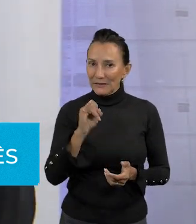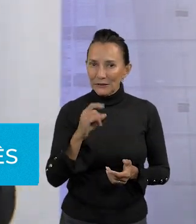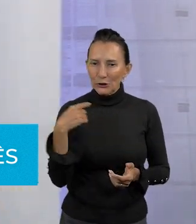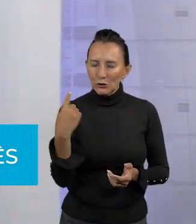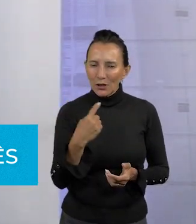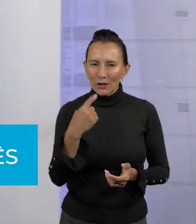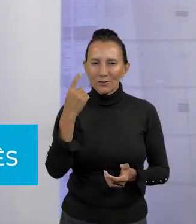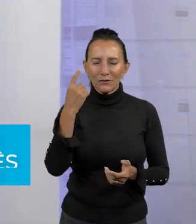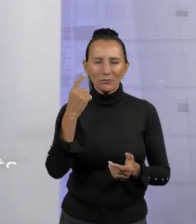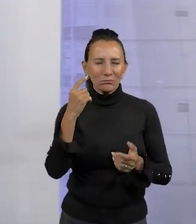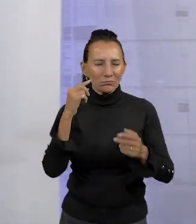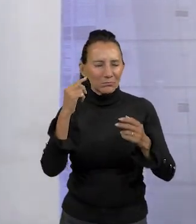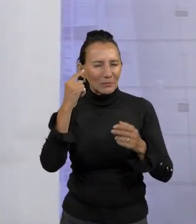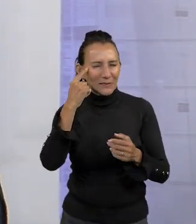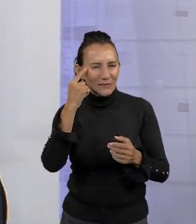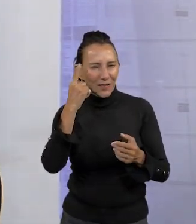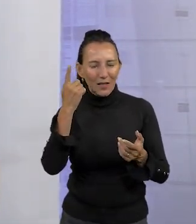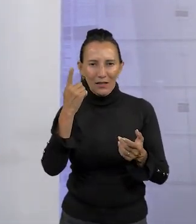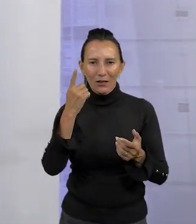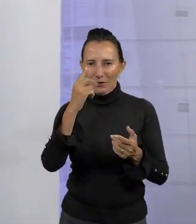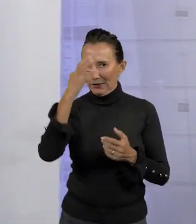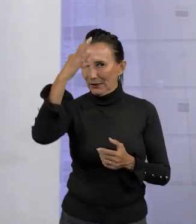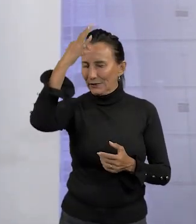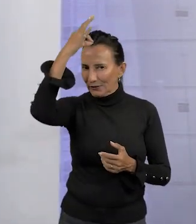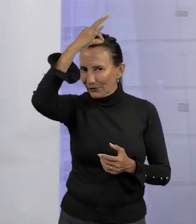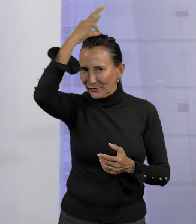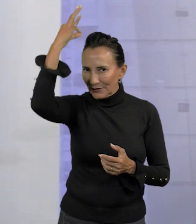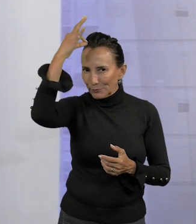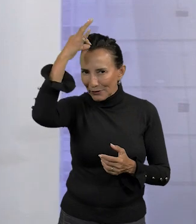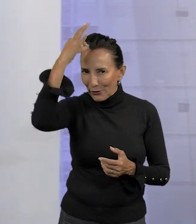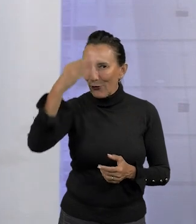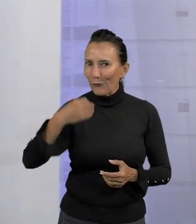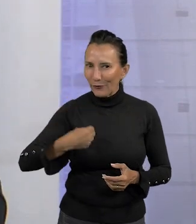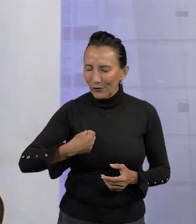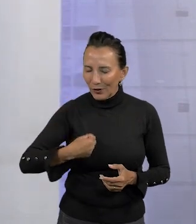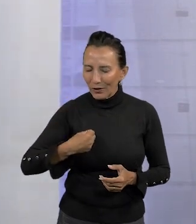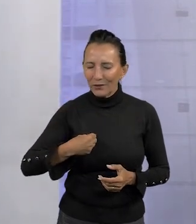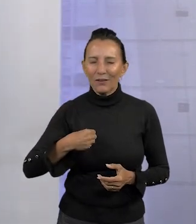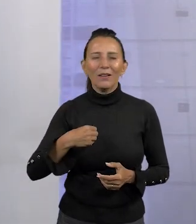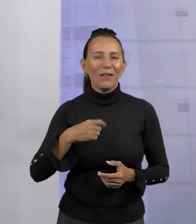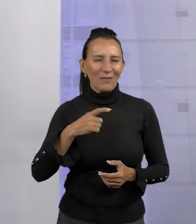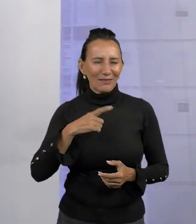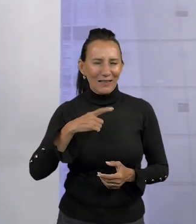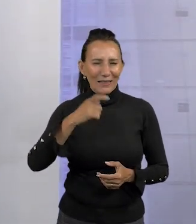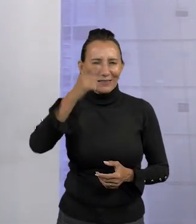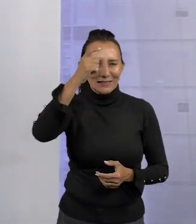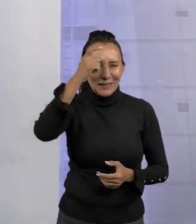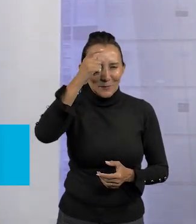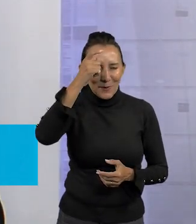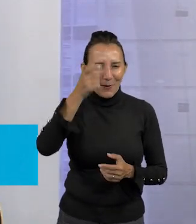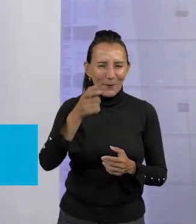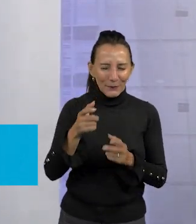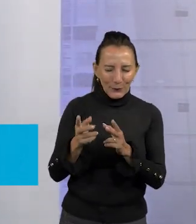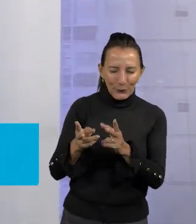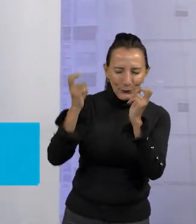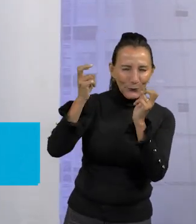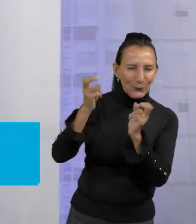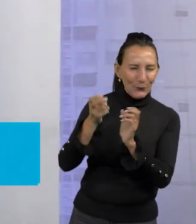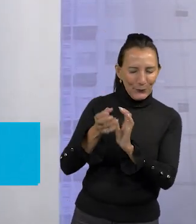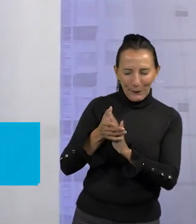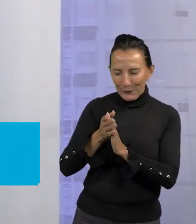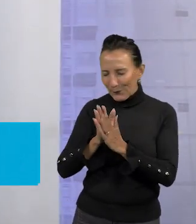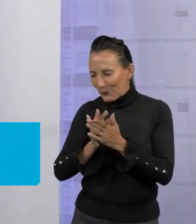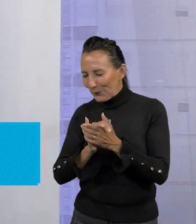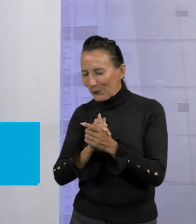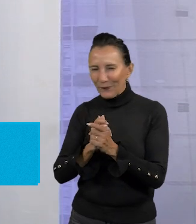Existem forças espirituais existem demônios que trabalham para destruir eh a